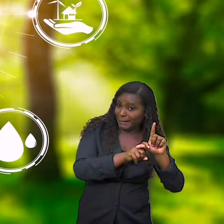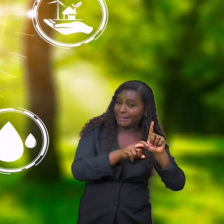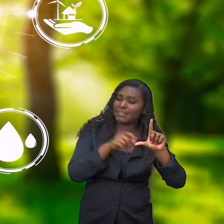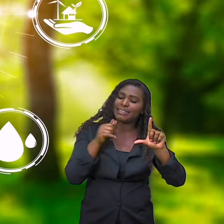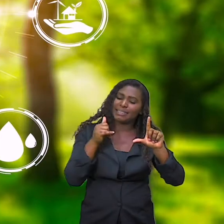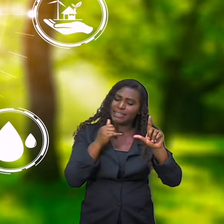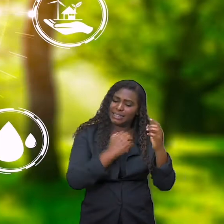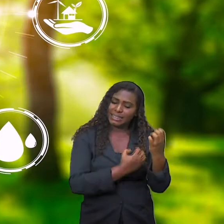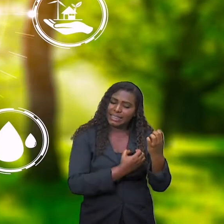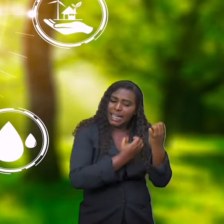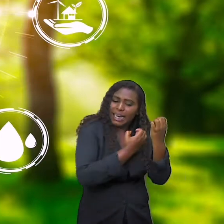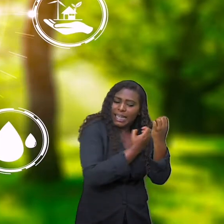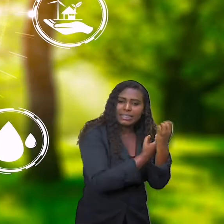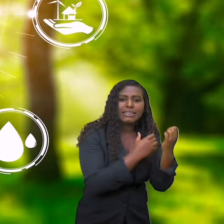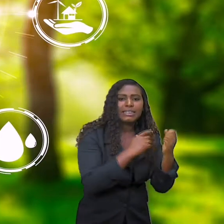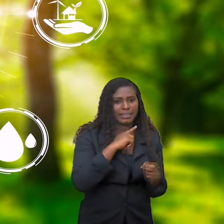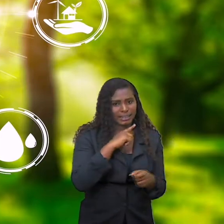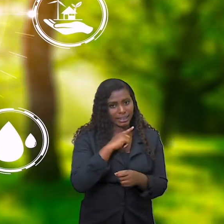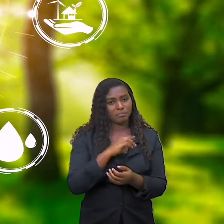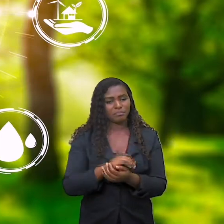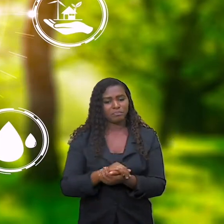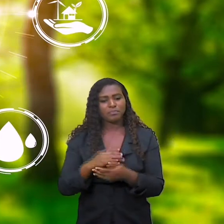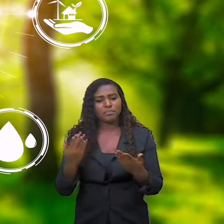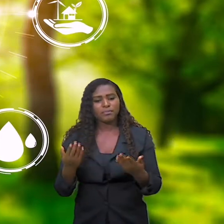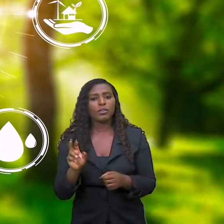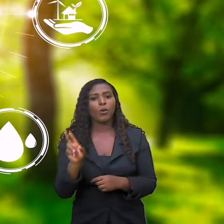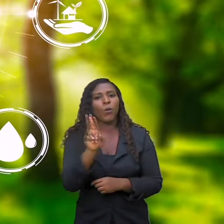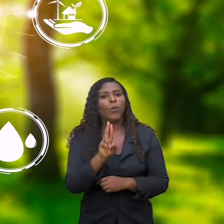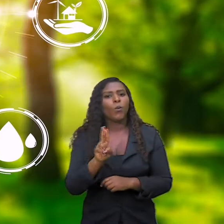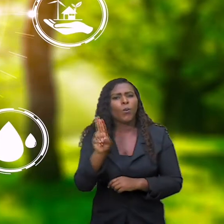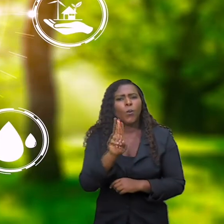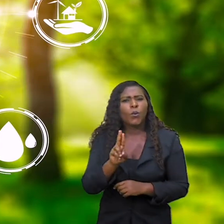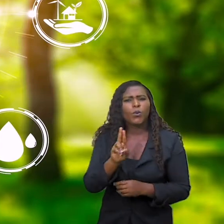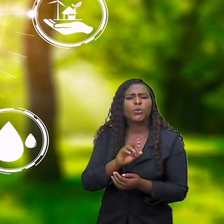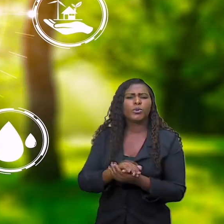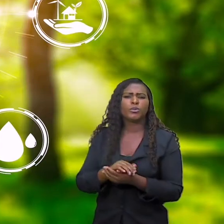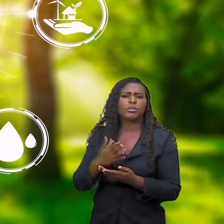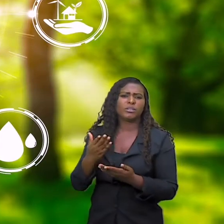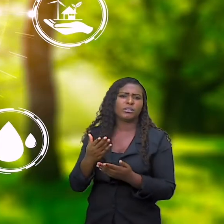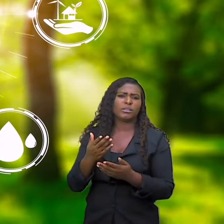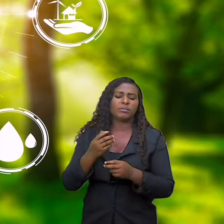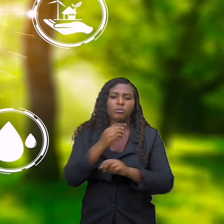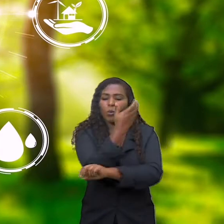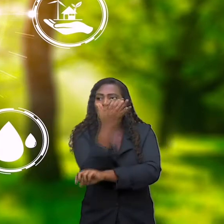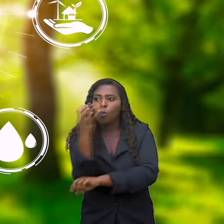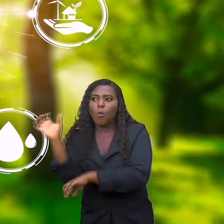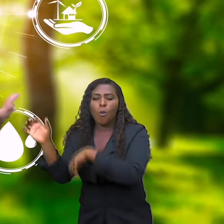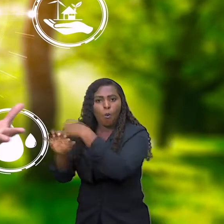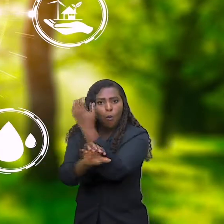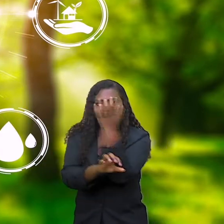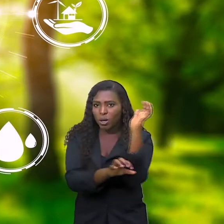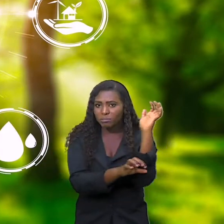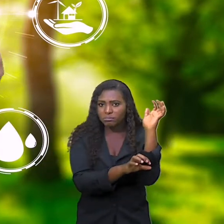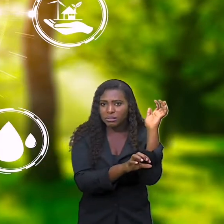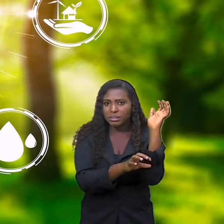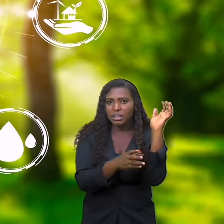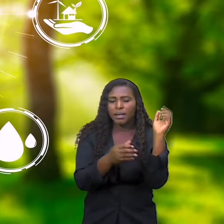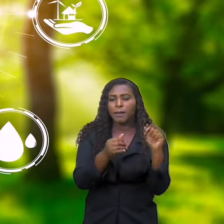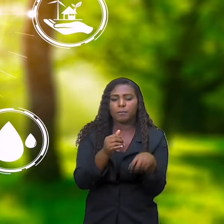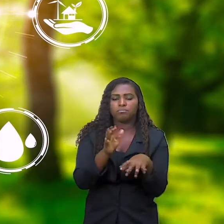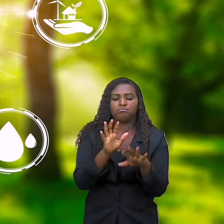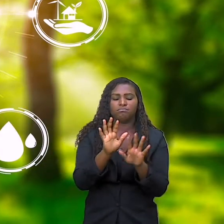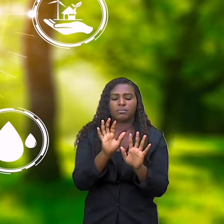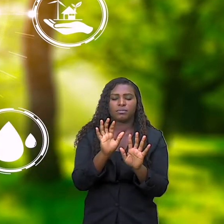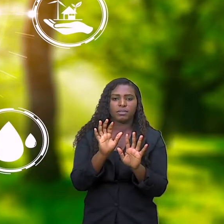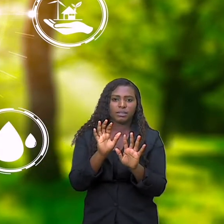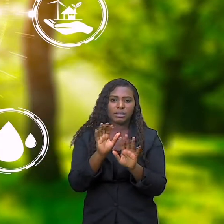ele vai auxiliar nesta função do veículo. Como que ele vai? Se o veículo